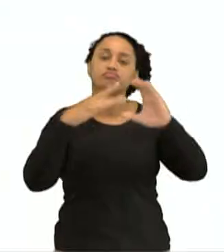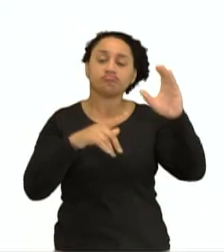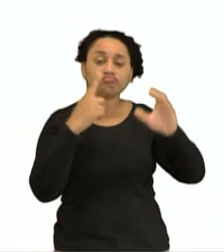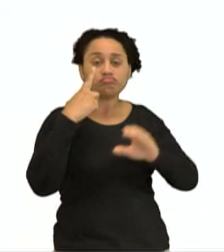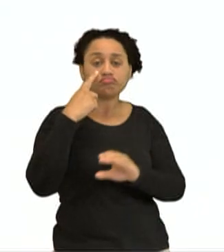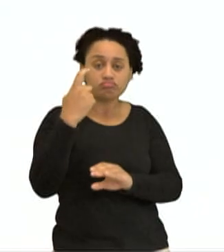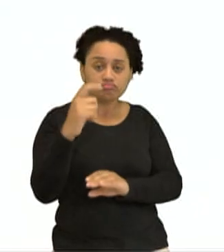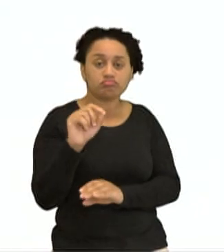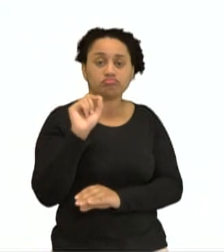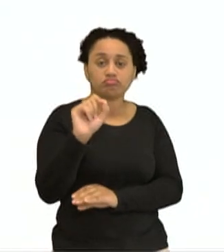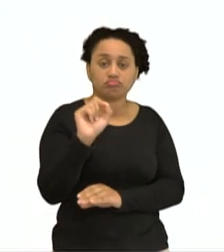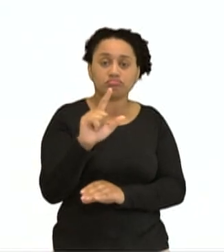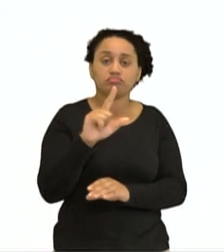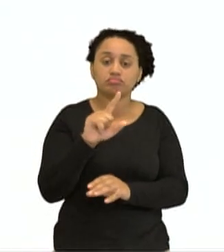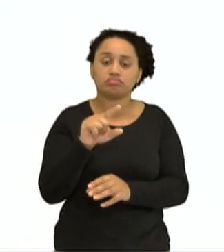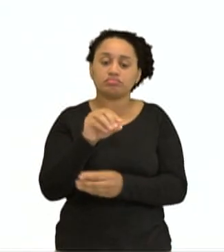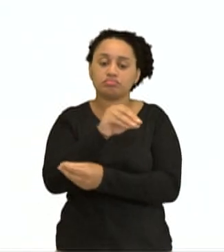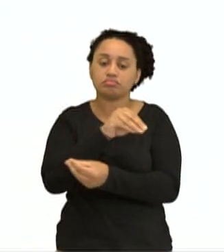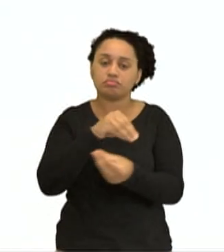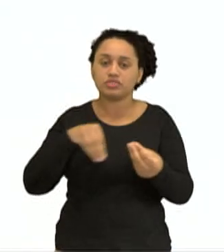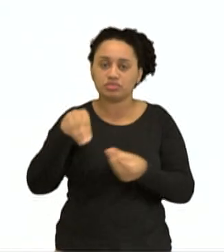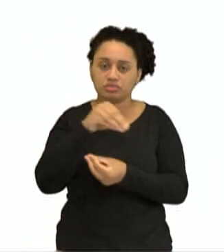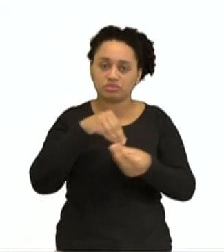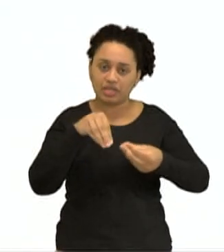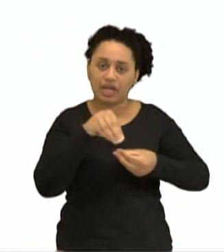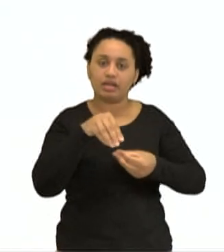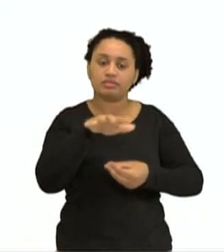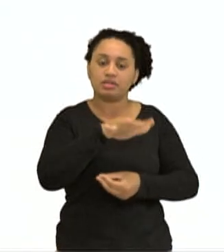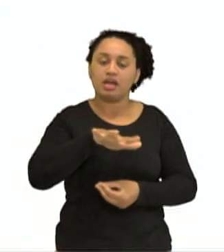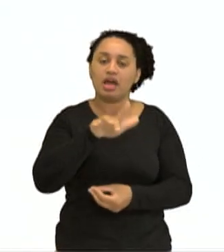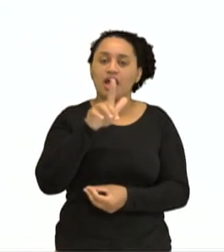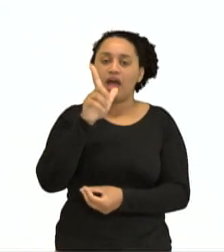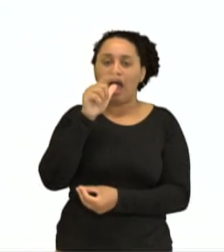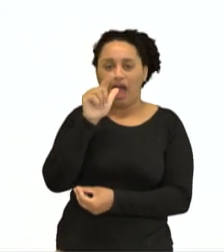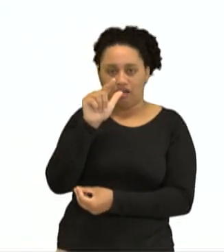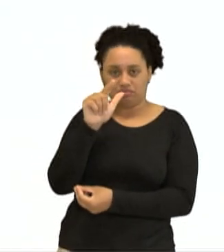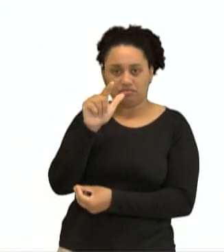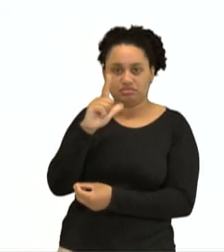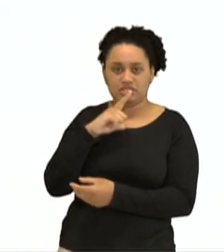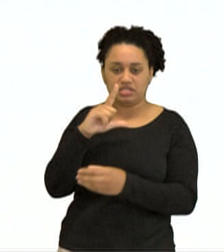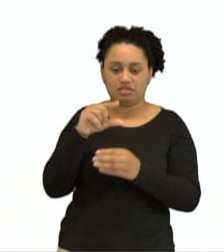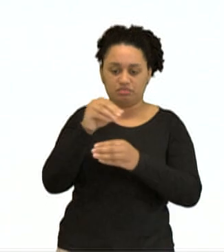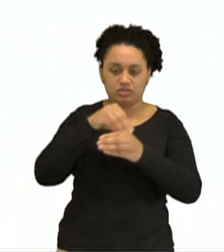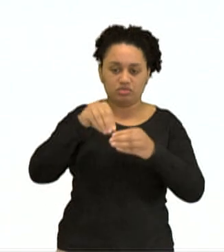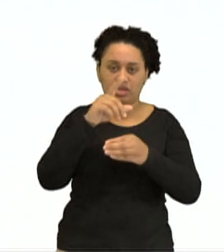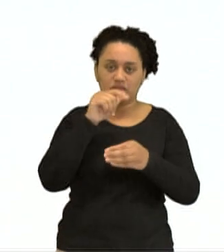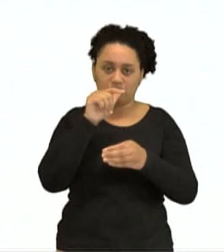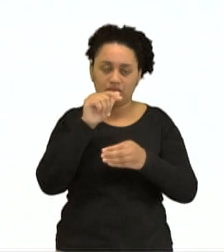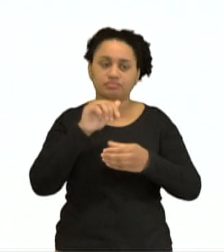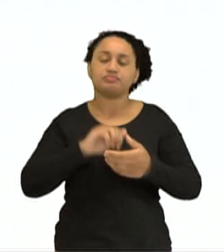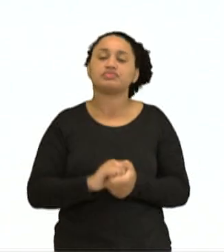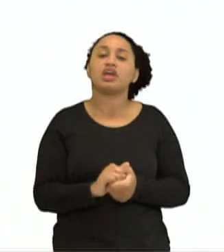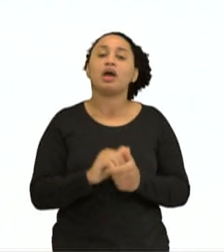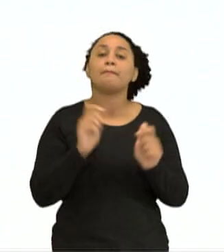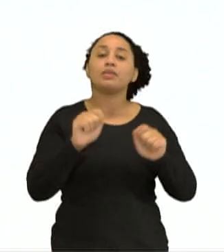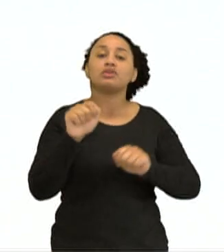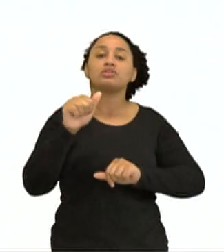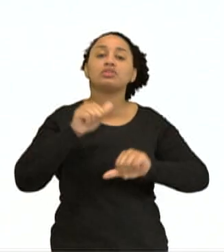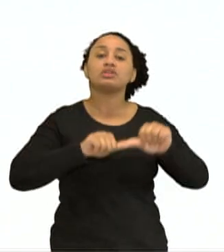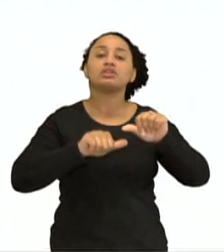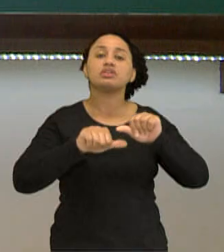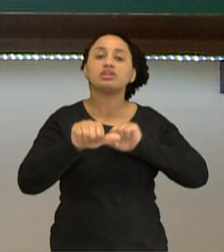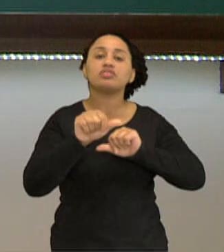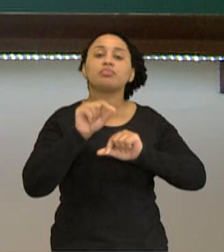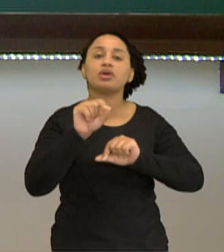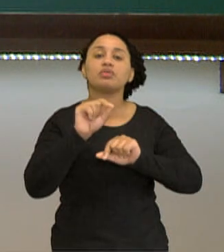que quando elas são adicionadas ao meio aquoso, ou seja, quando elas estão em solução aquosa, elas se transformam em